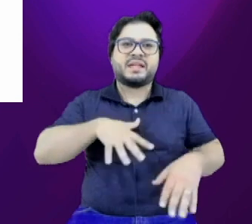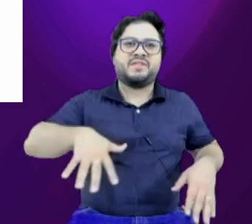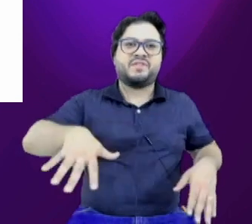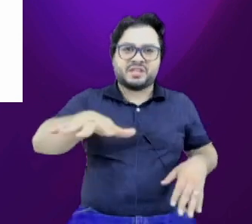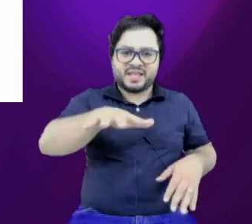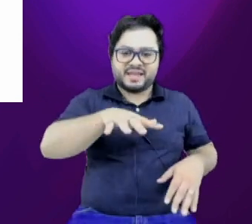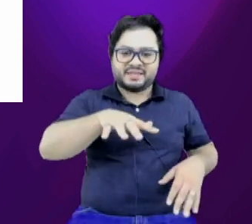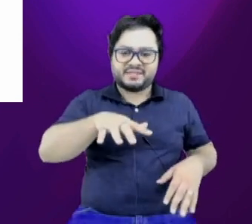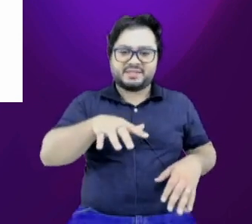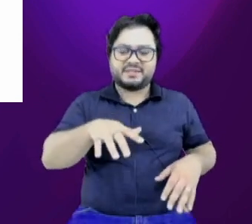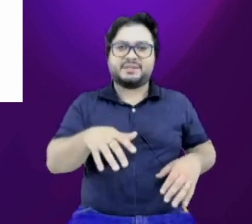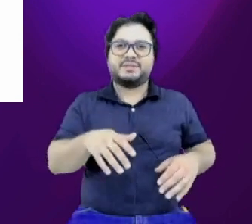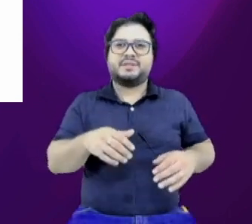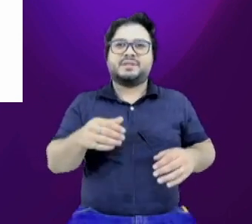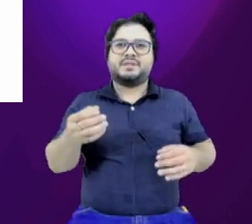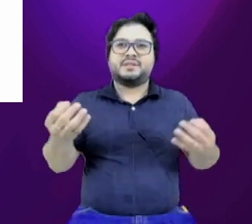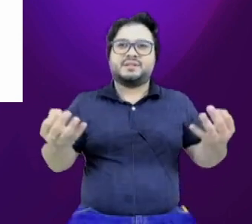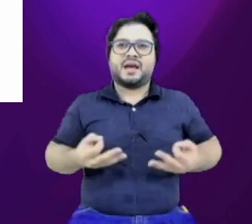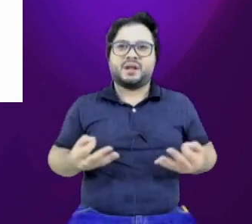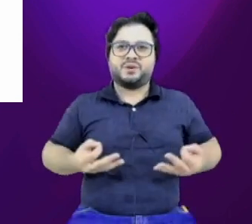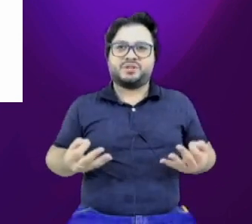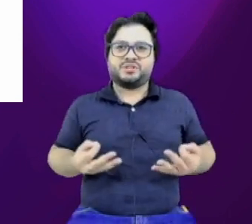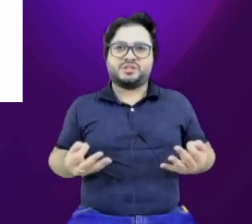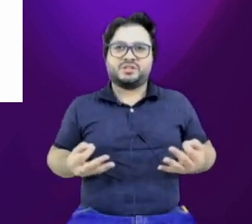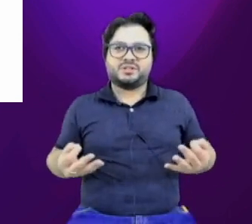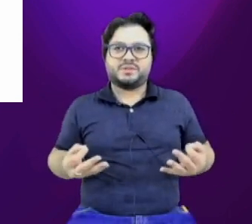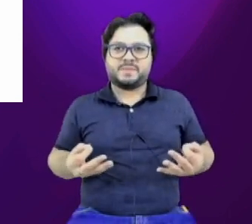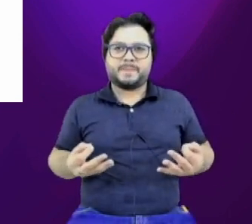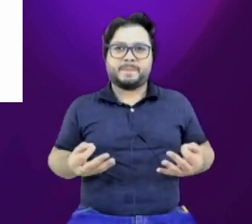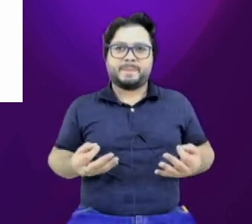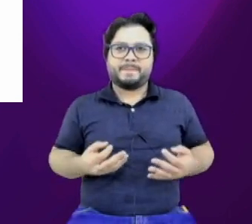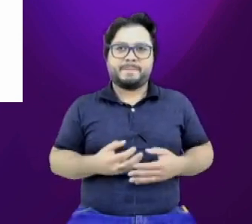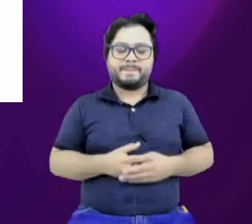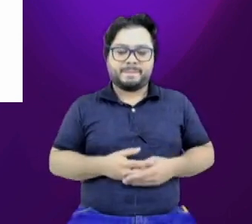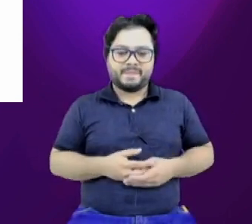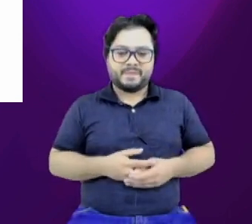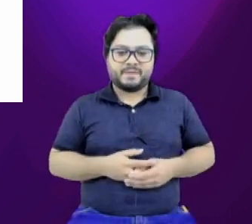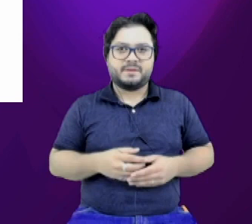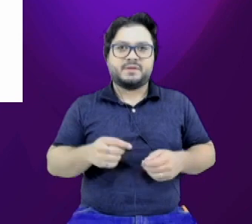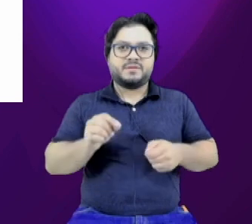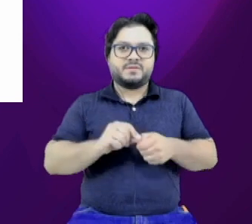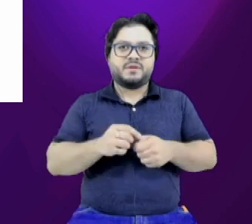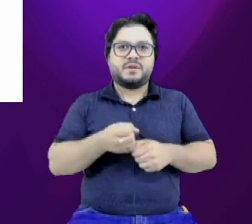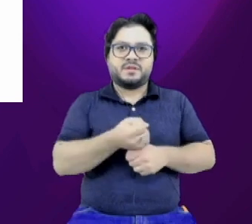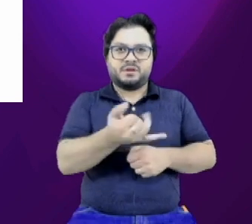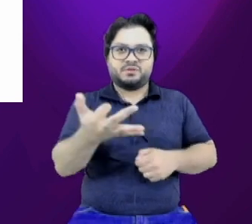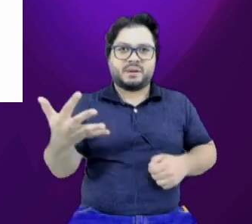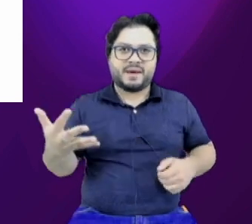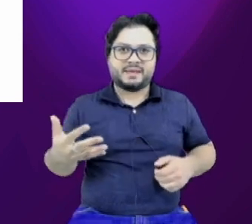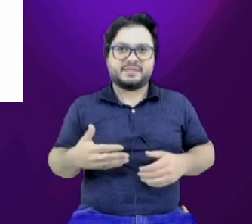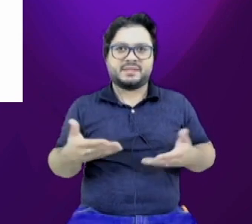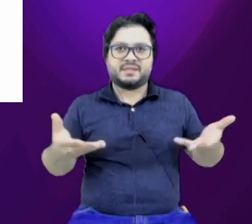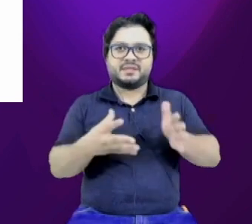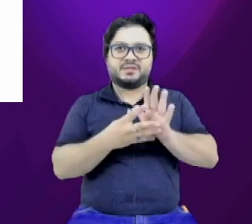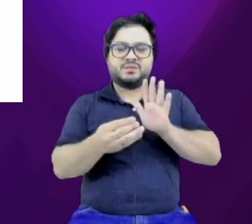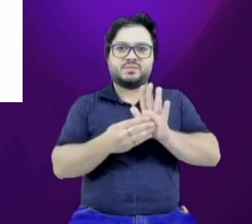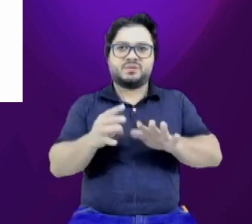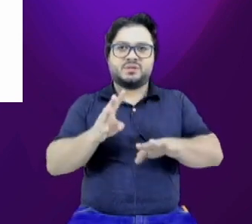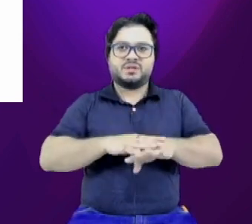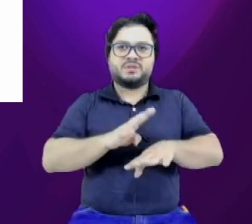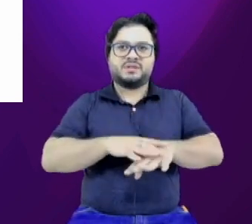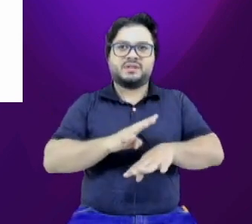que seja muito eficiente e que possa ser feita de uma maneira mais quantitativa. Aqui o modelo